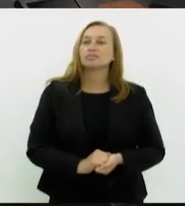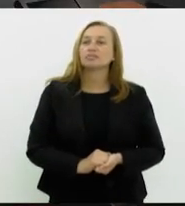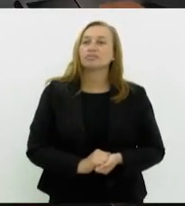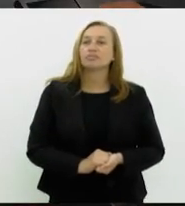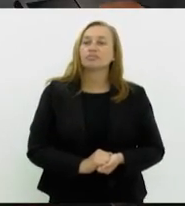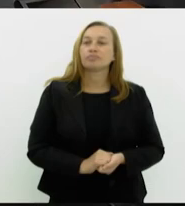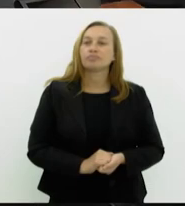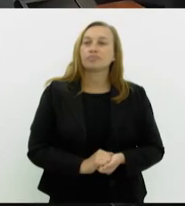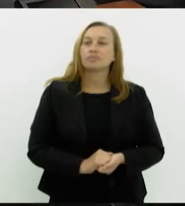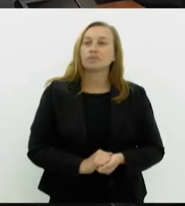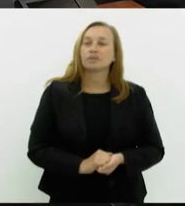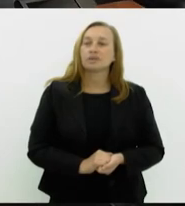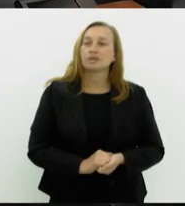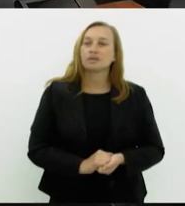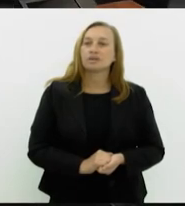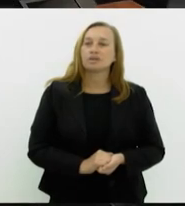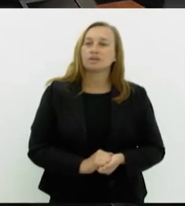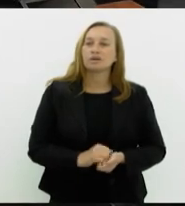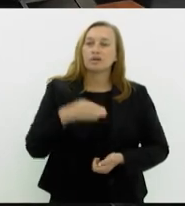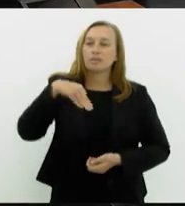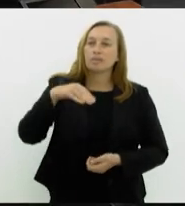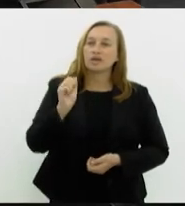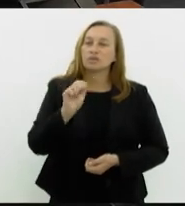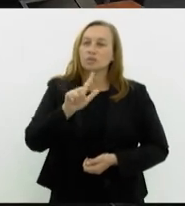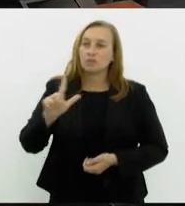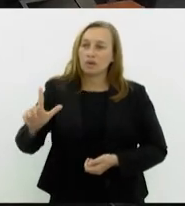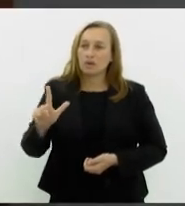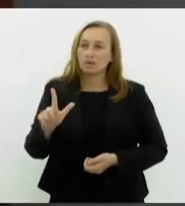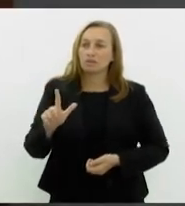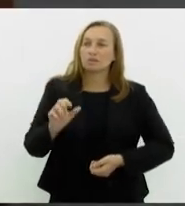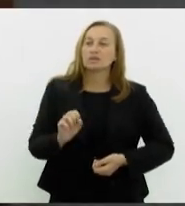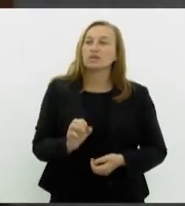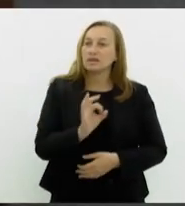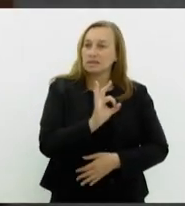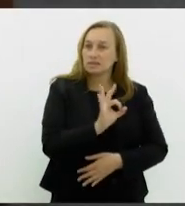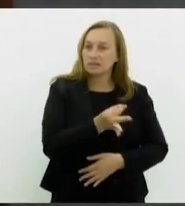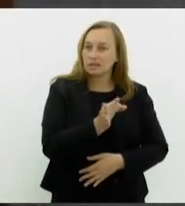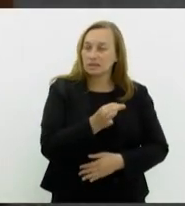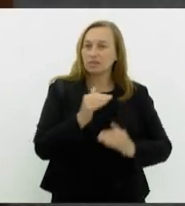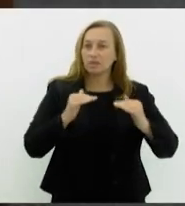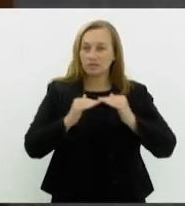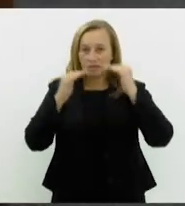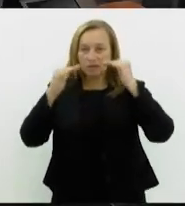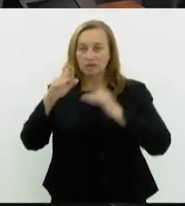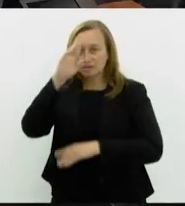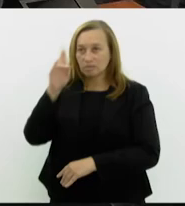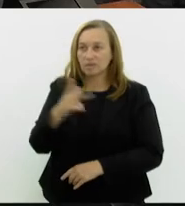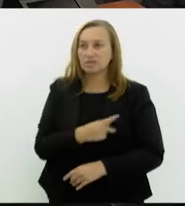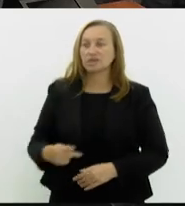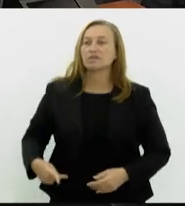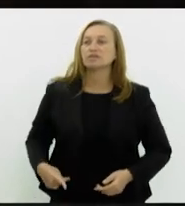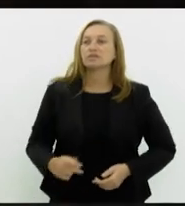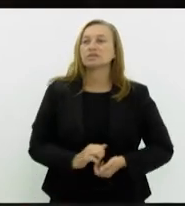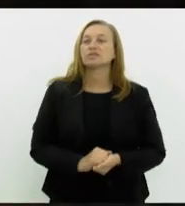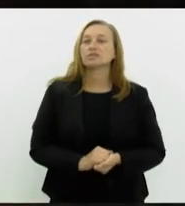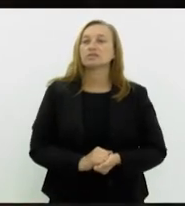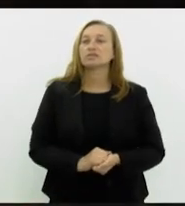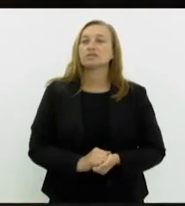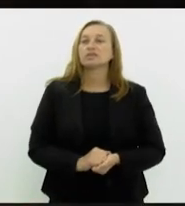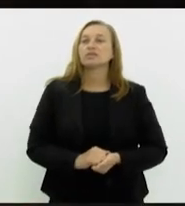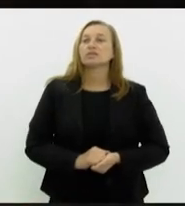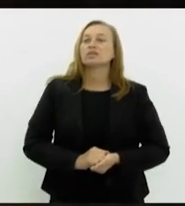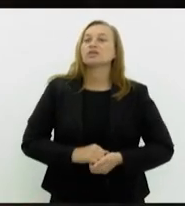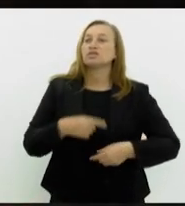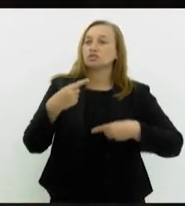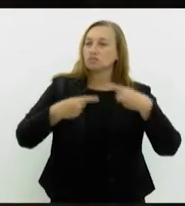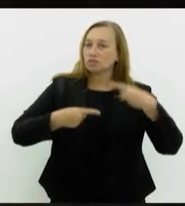Diploma Paul Singer ao senhor Manuel Saraiva da Silva Júnior. Certamente parecer favorável, presidenta. Com o parecer